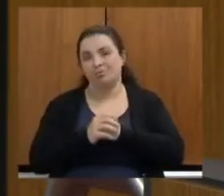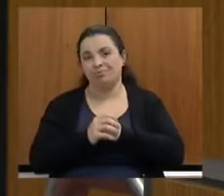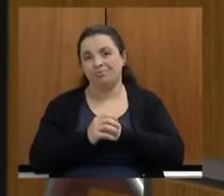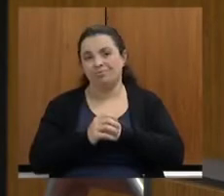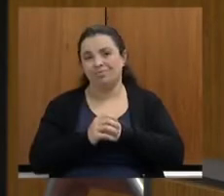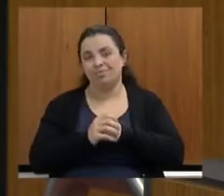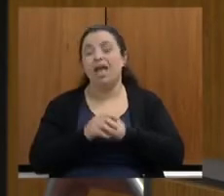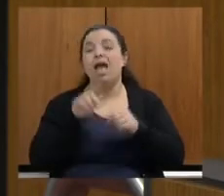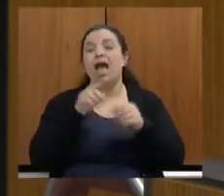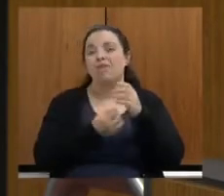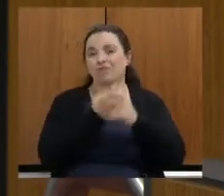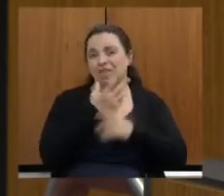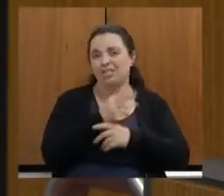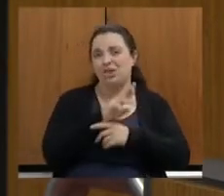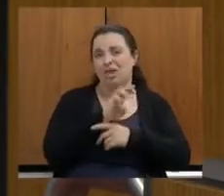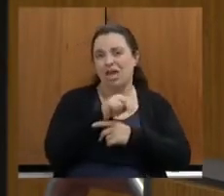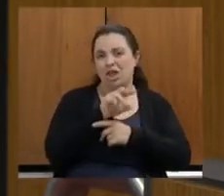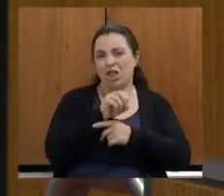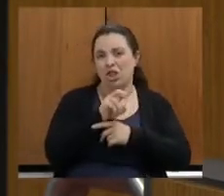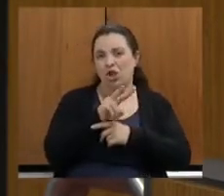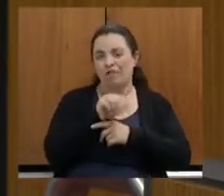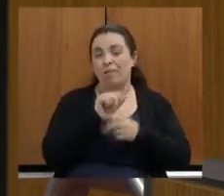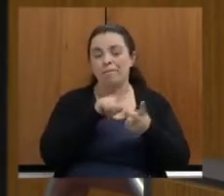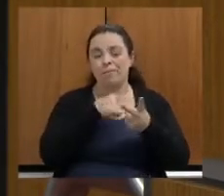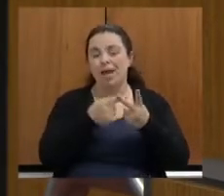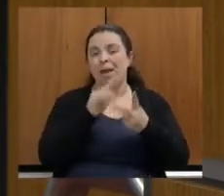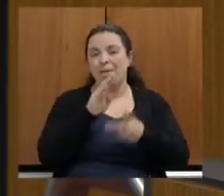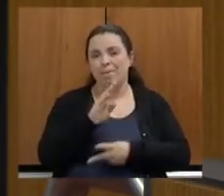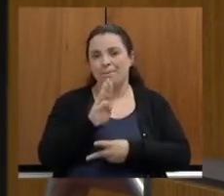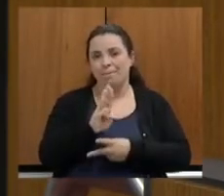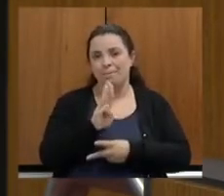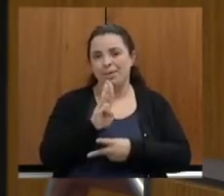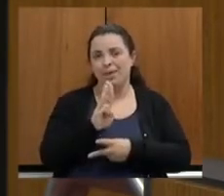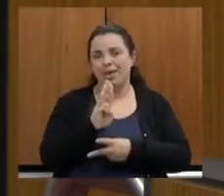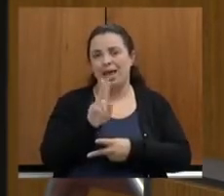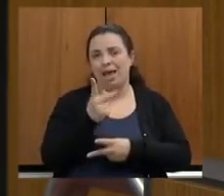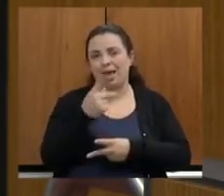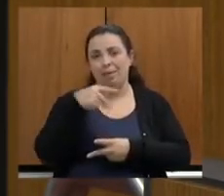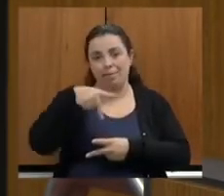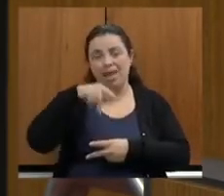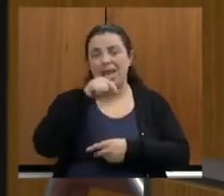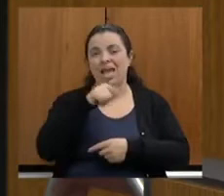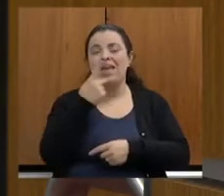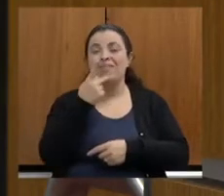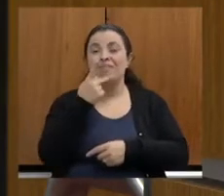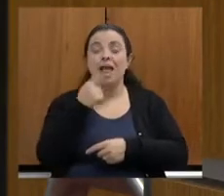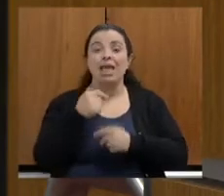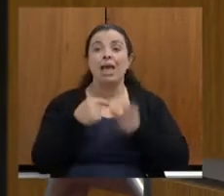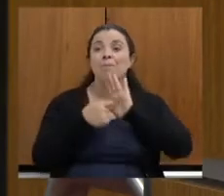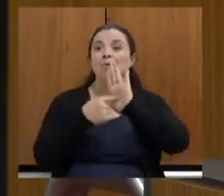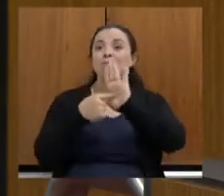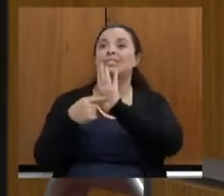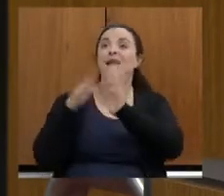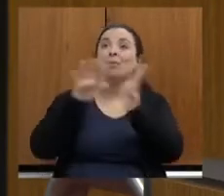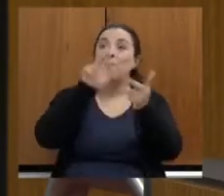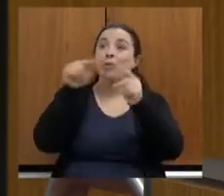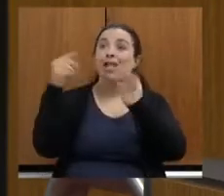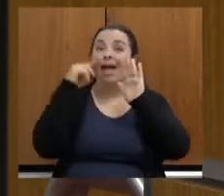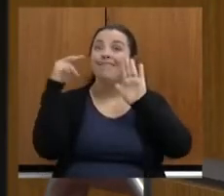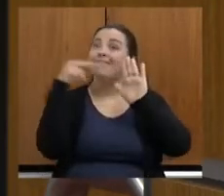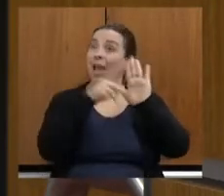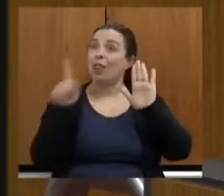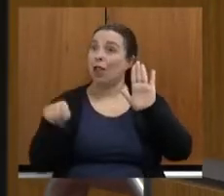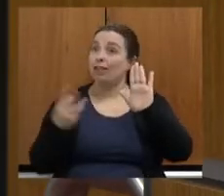eles querem mostrar para o mundo que estão fazendo que estão devolvendo o melhor do que a gente que a gente de tinha né segundo eles